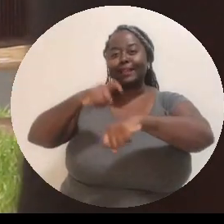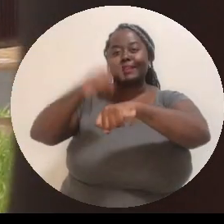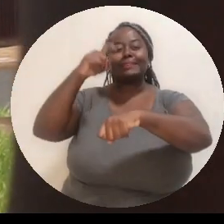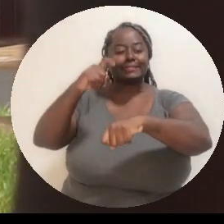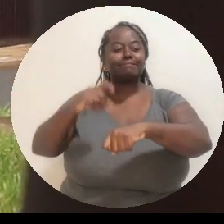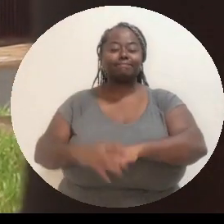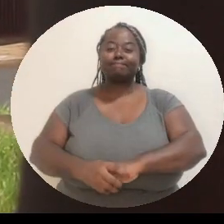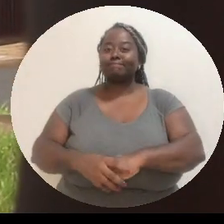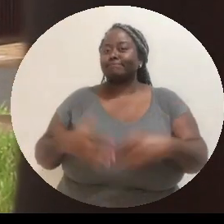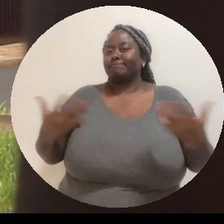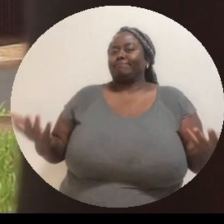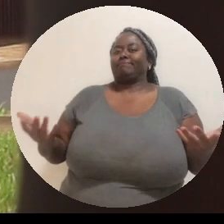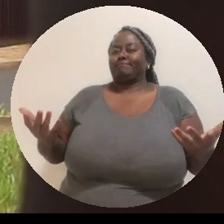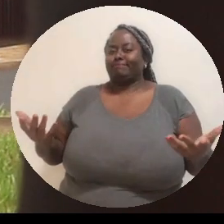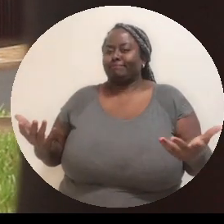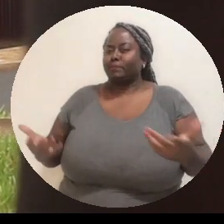cara, toda hora